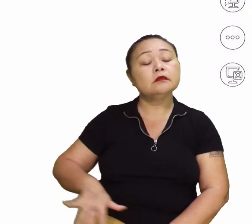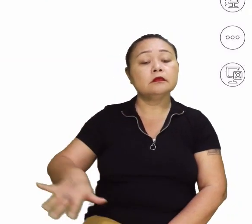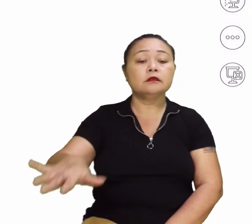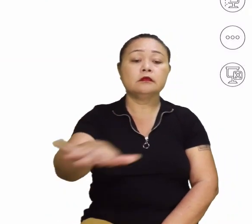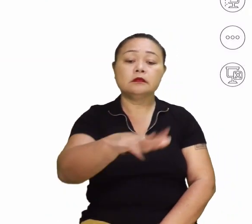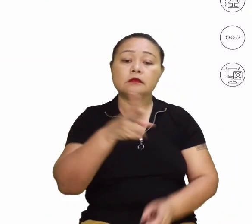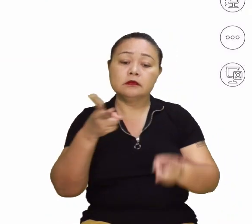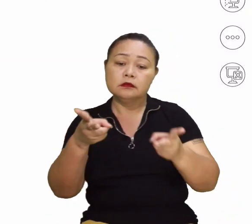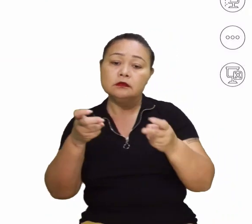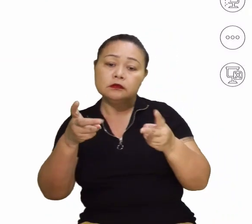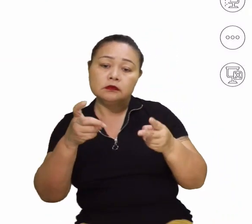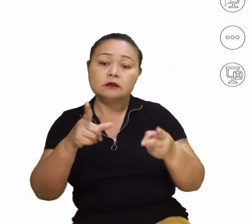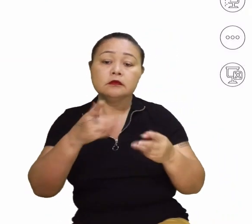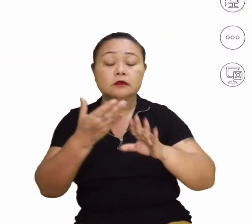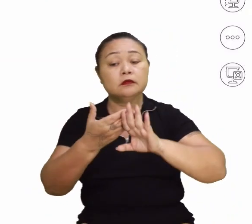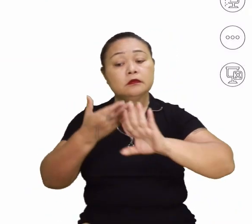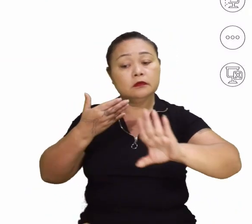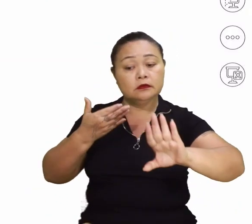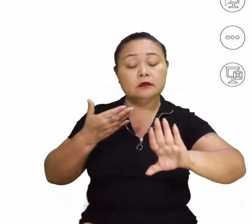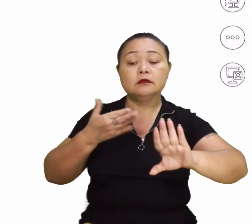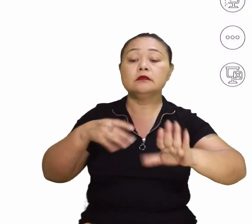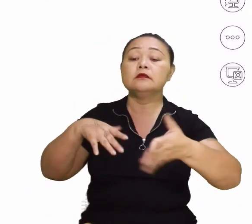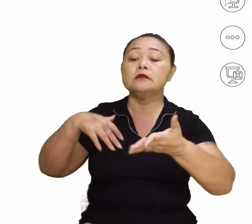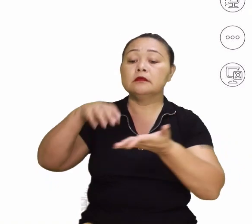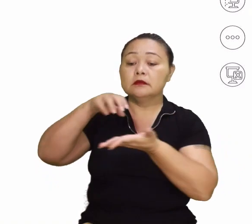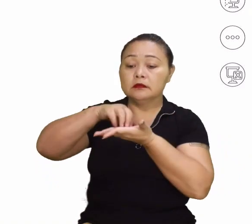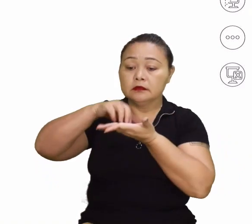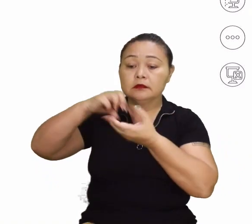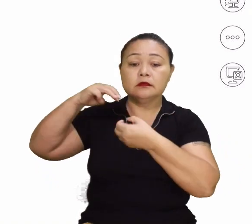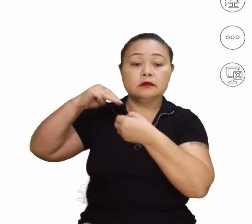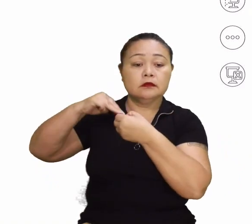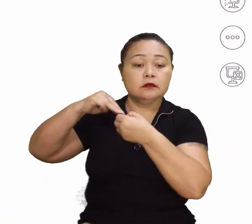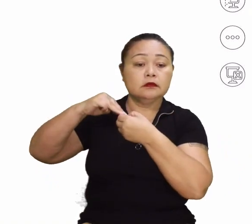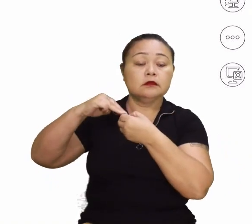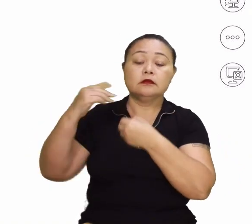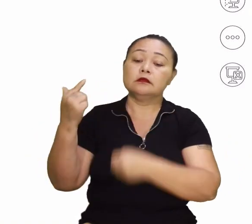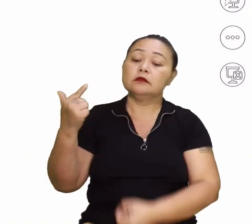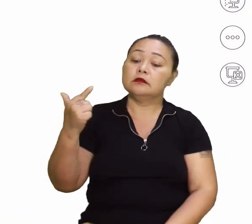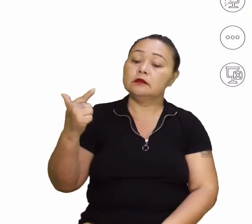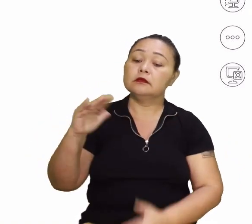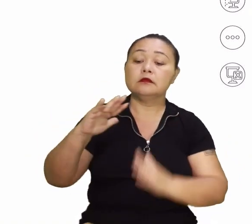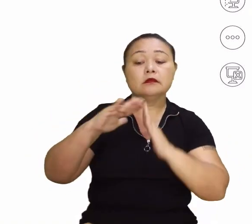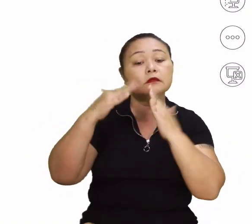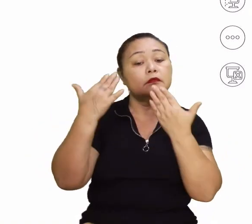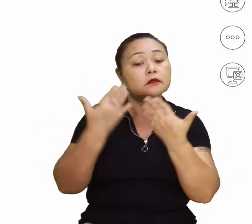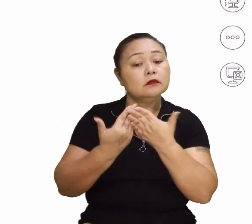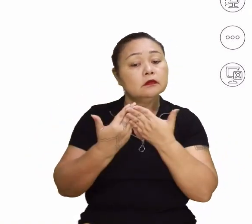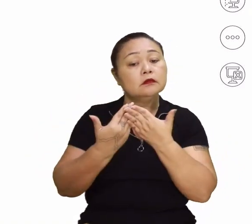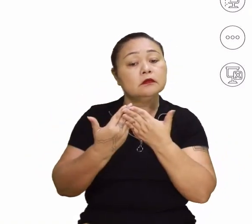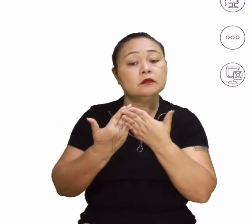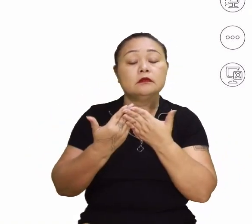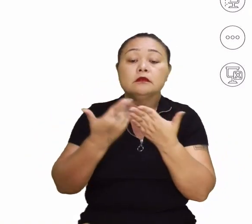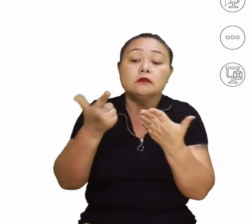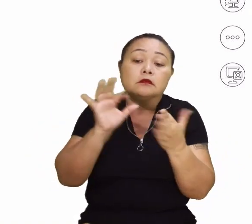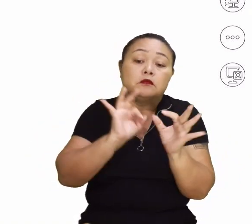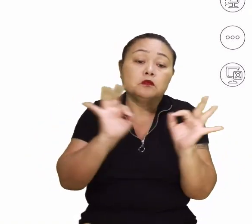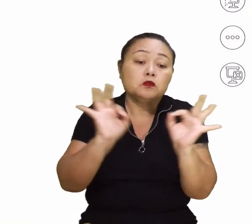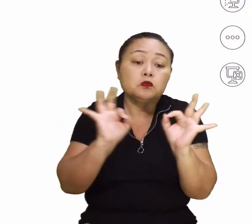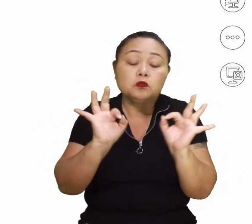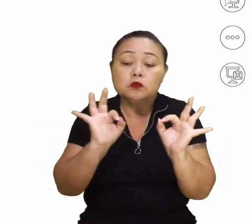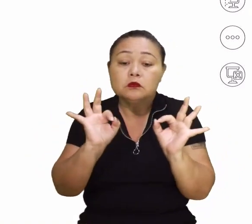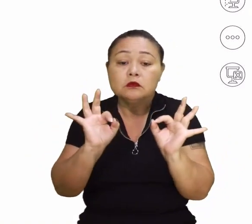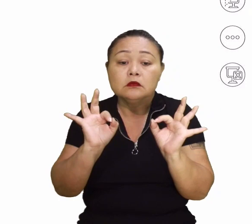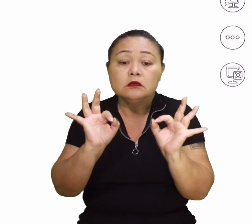Nas regiões extrativistas afastadas das sedes municipais, olha aí, não existem escolas e onde não funcionam